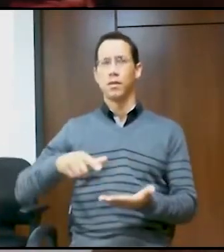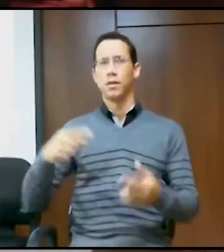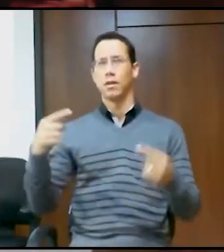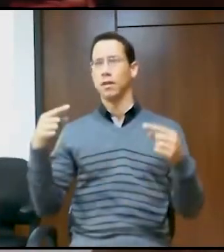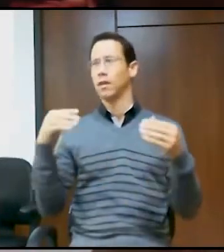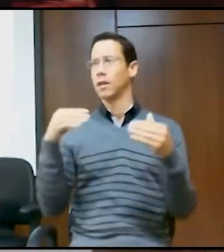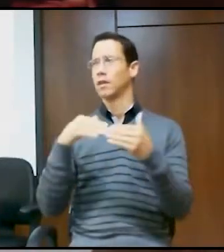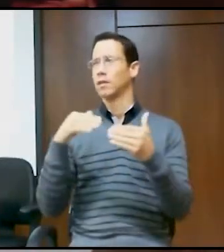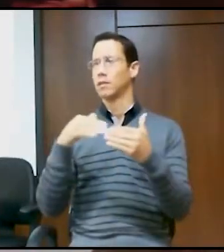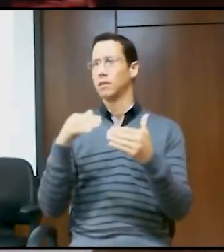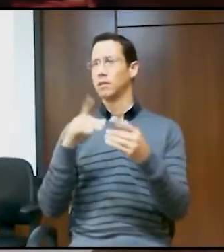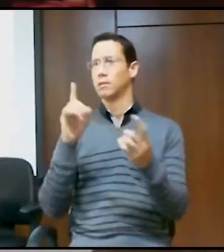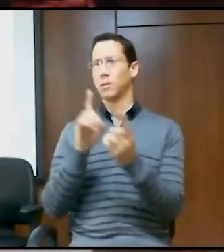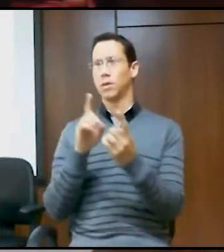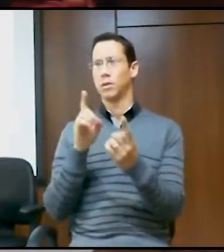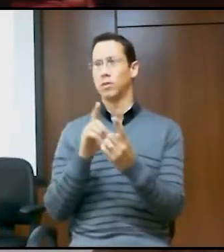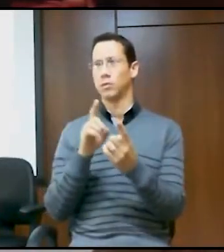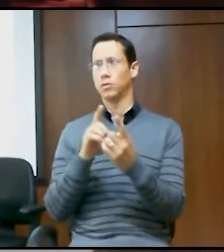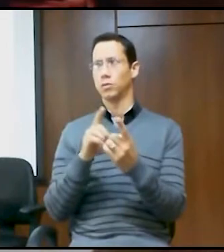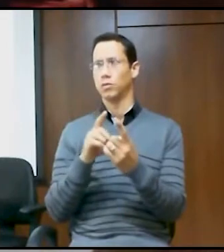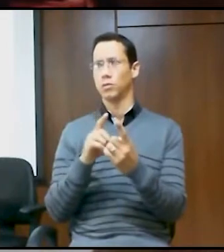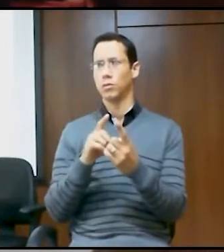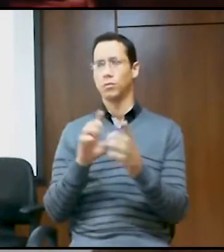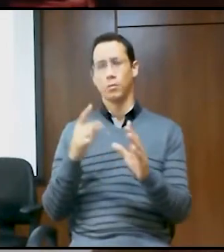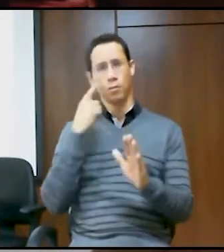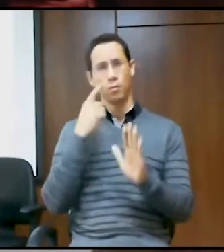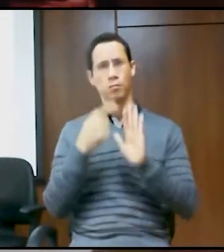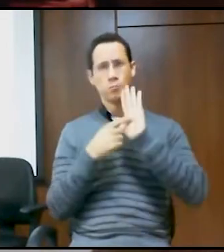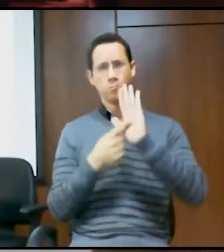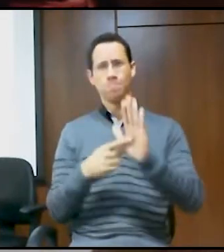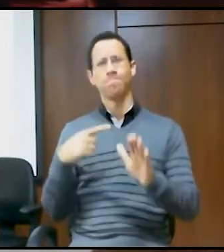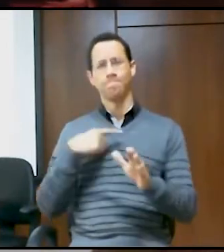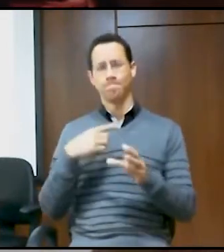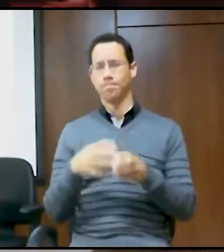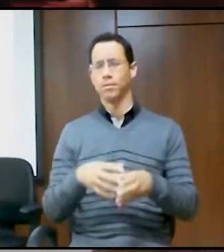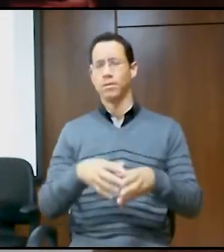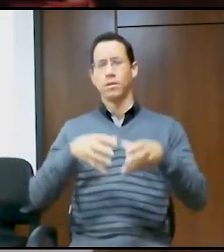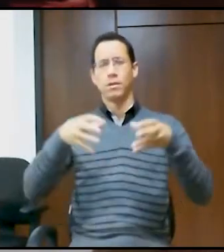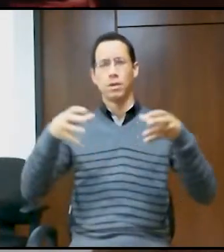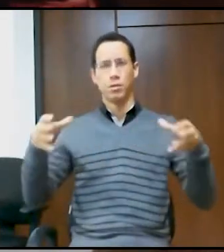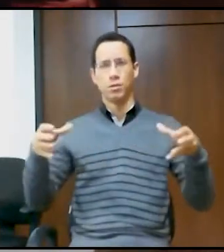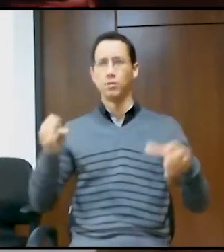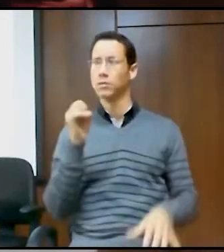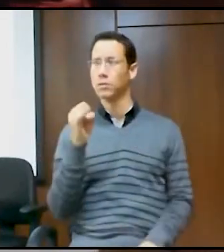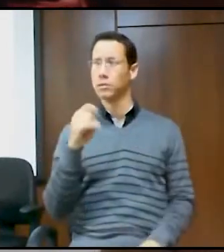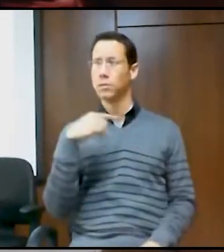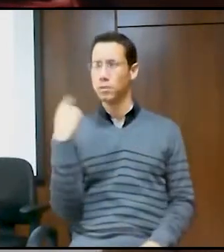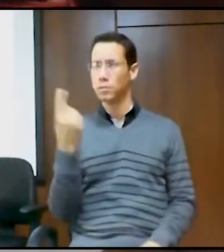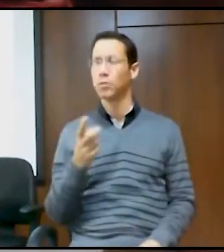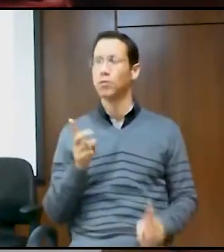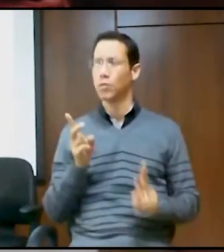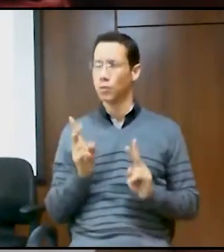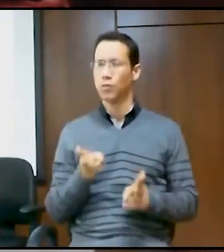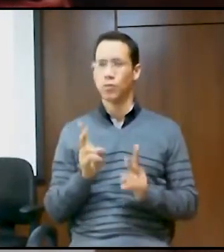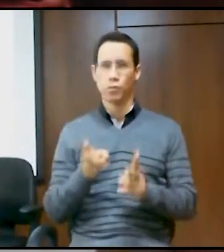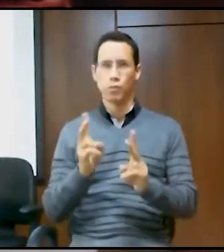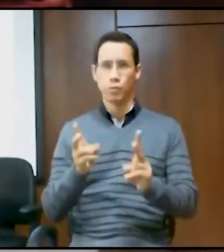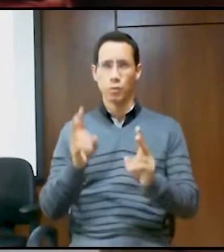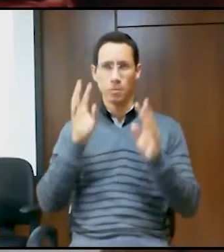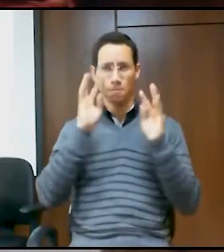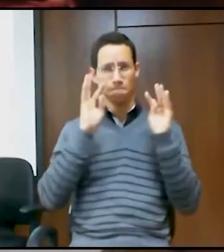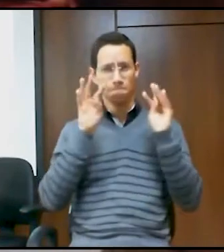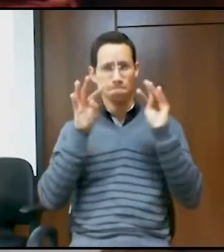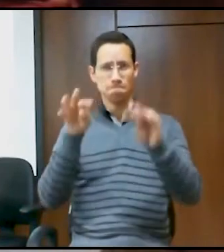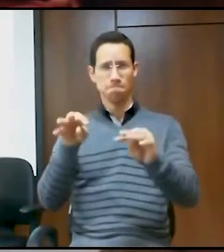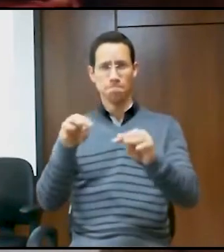vou mostrar para vocês é que ele é enorme. E se a gente continuar não olhando para ele